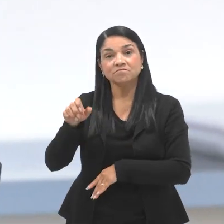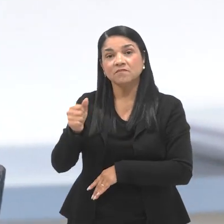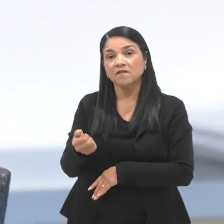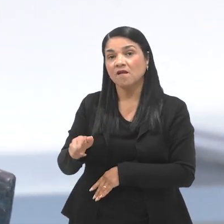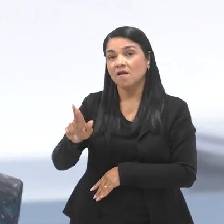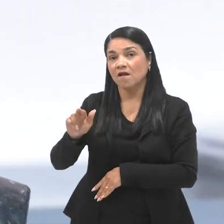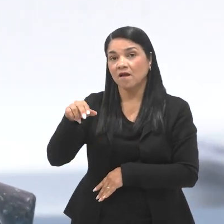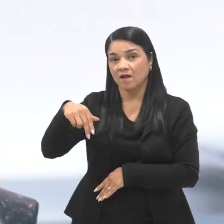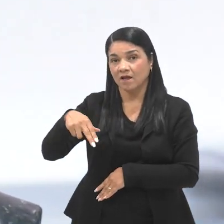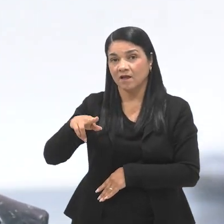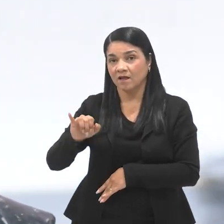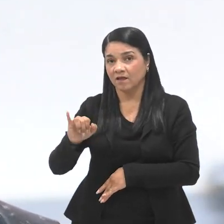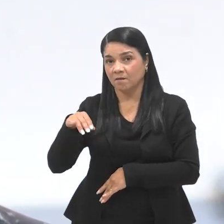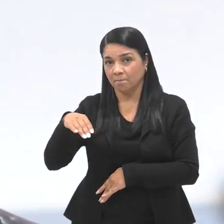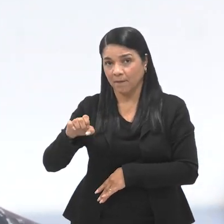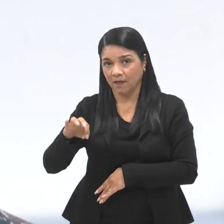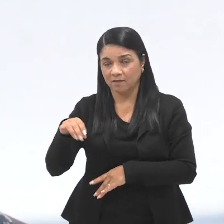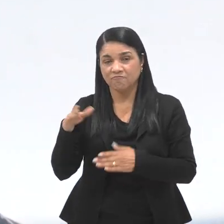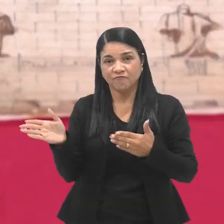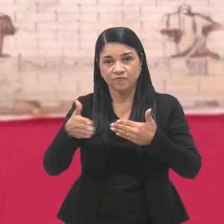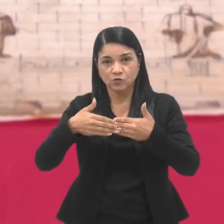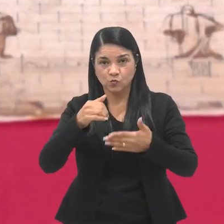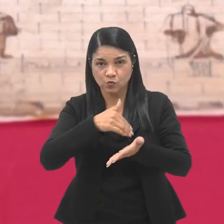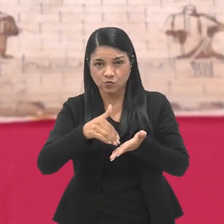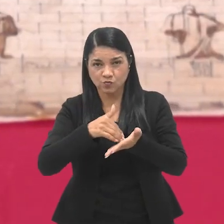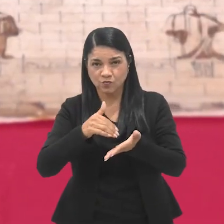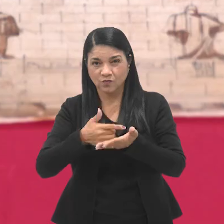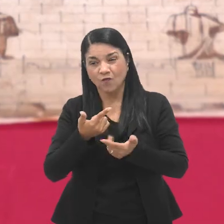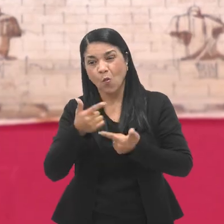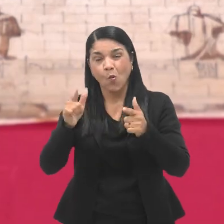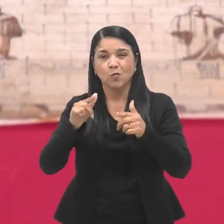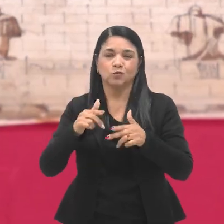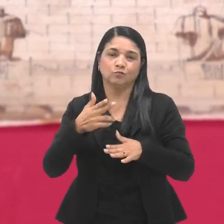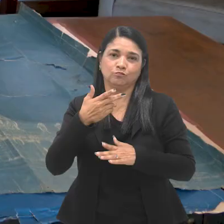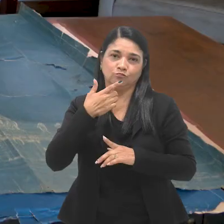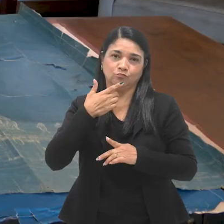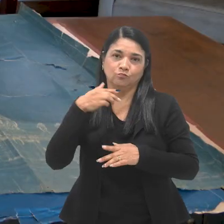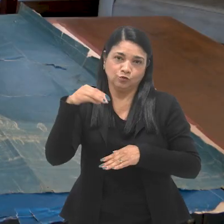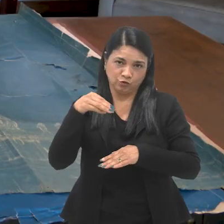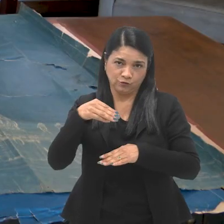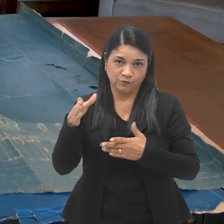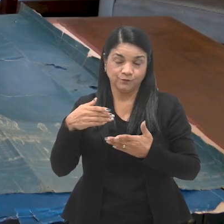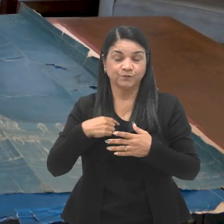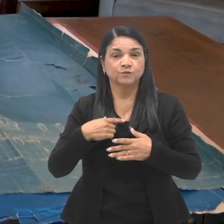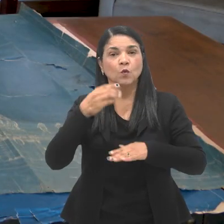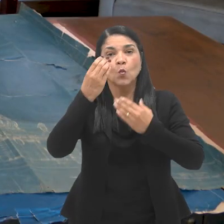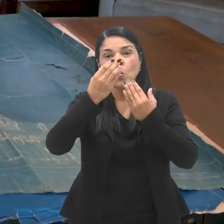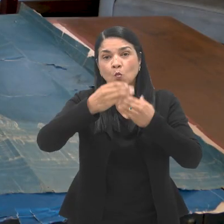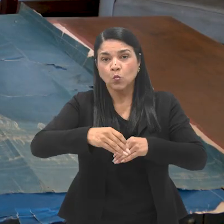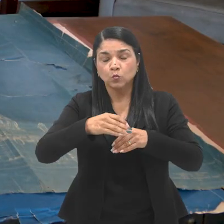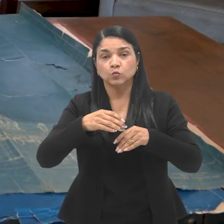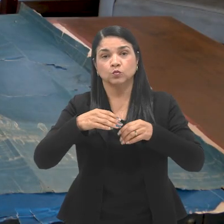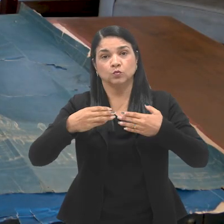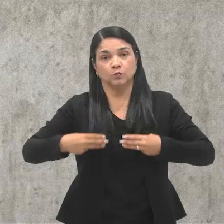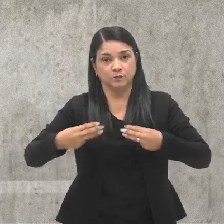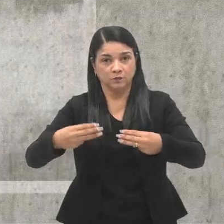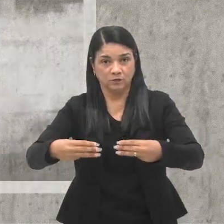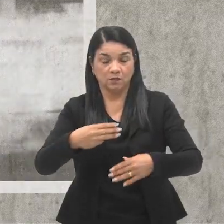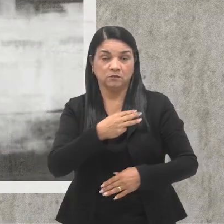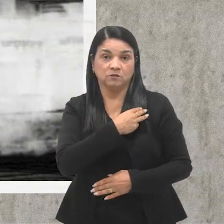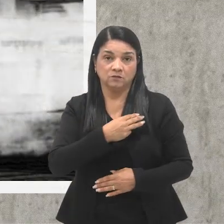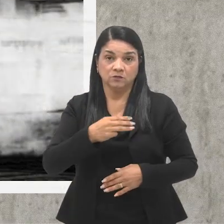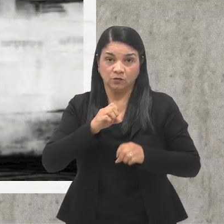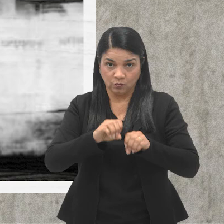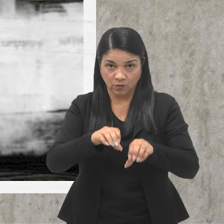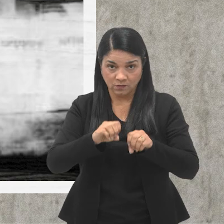cearense Arquimedes a fechar de vez o escritório foi outra história. Por causa do concurso do edifício do Ministério da Educação,